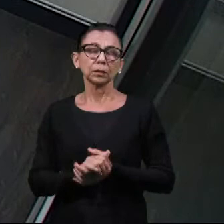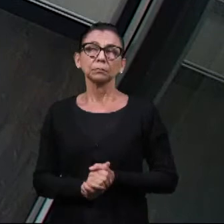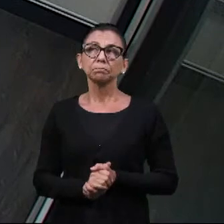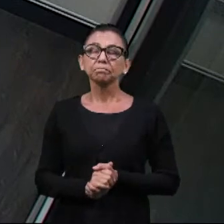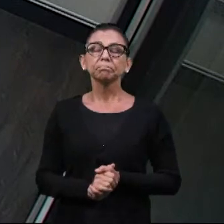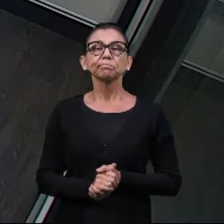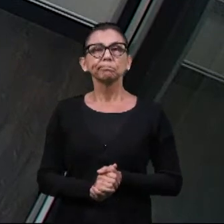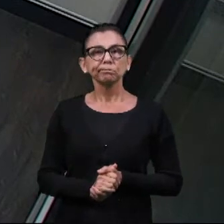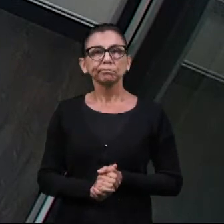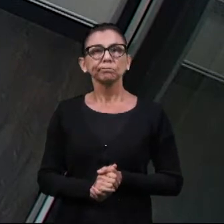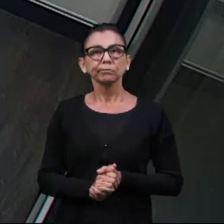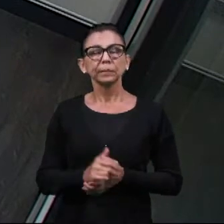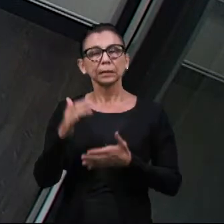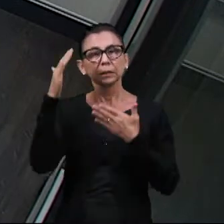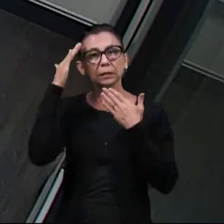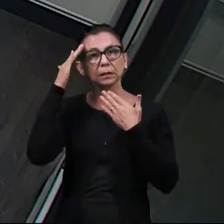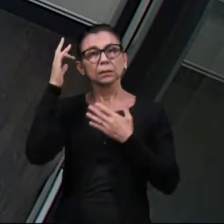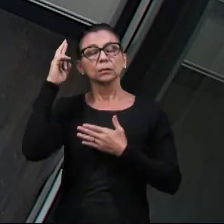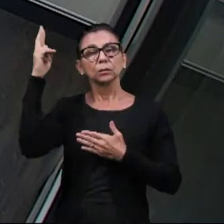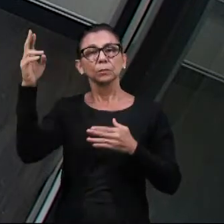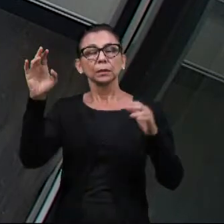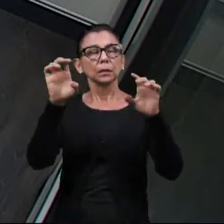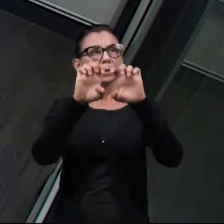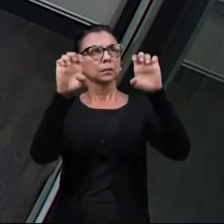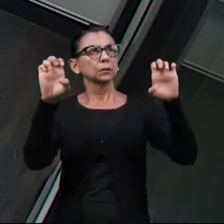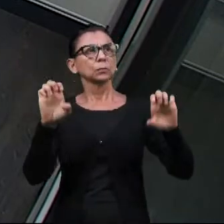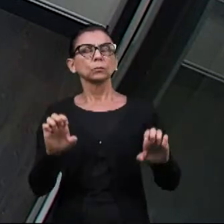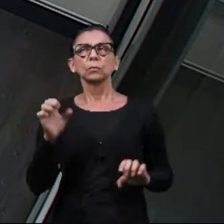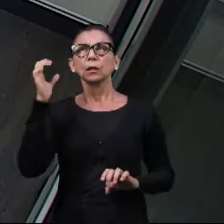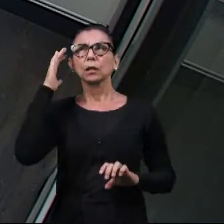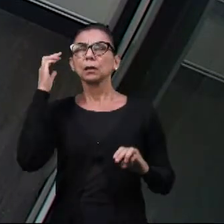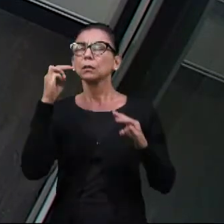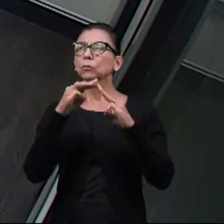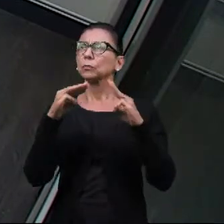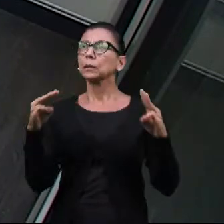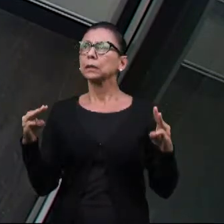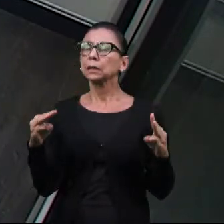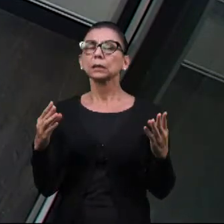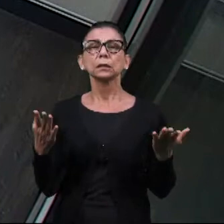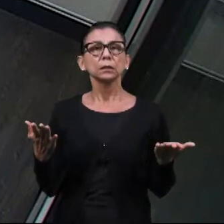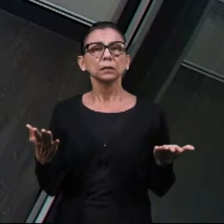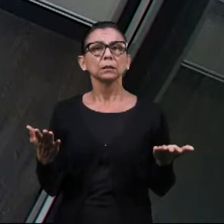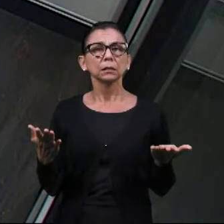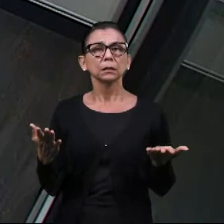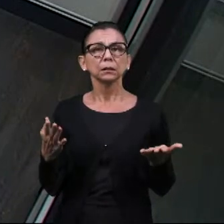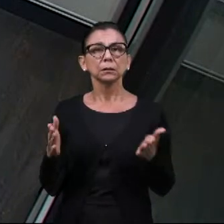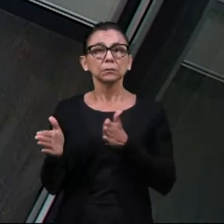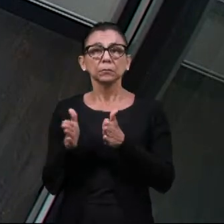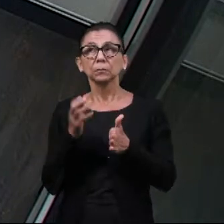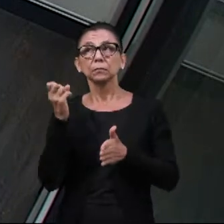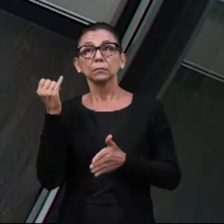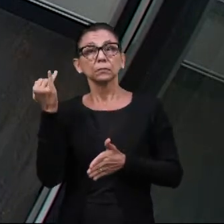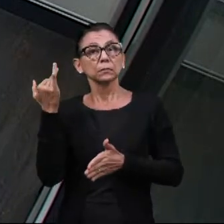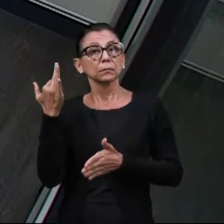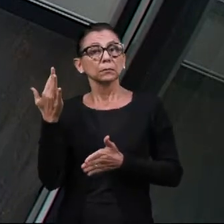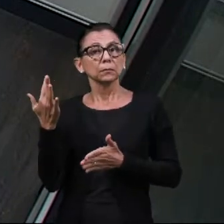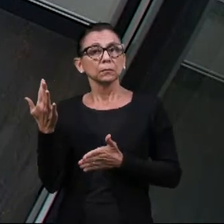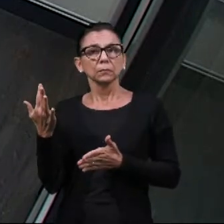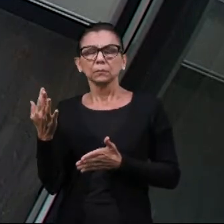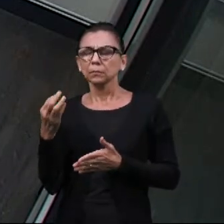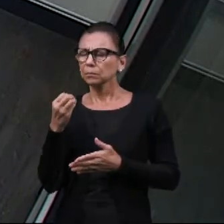Manaim, que desenvolveu nesse período de madrugada, por exemplo, foi extraordinário, onde